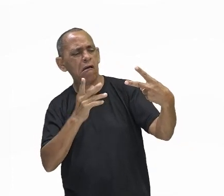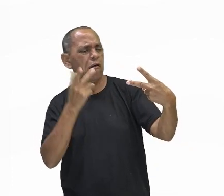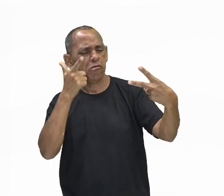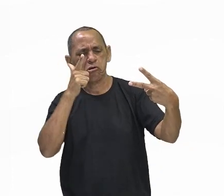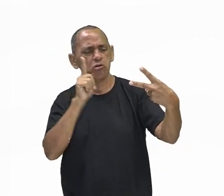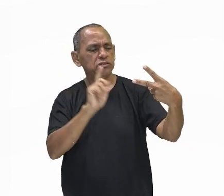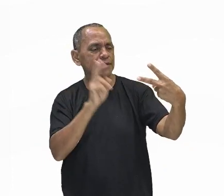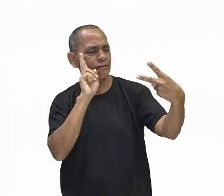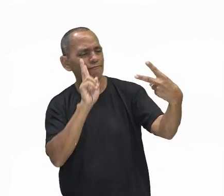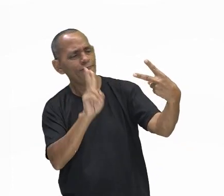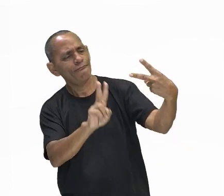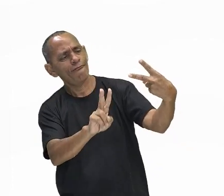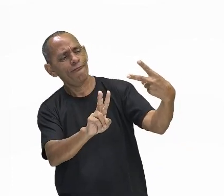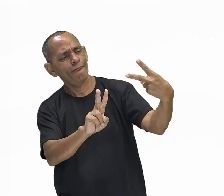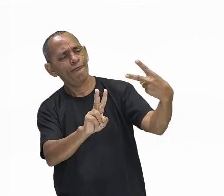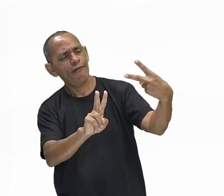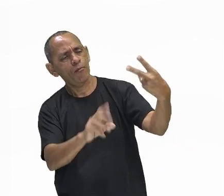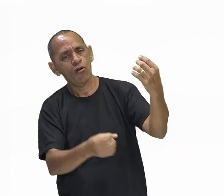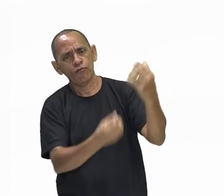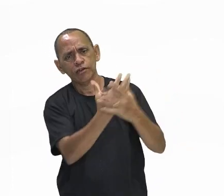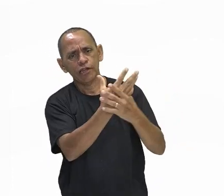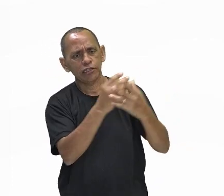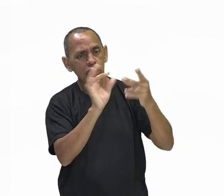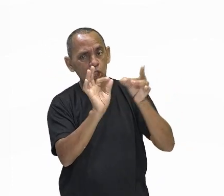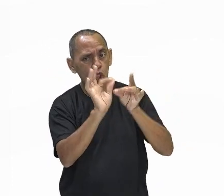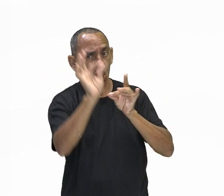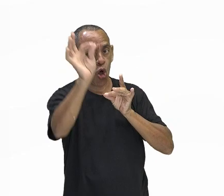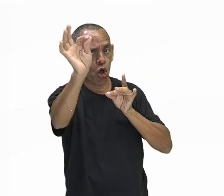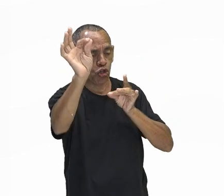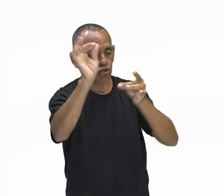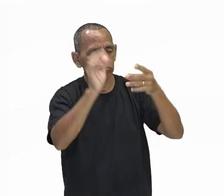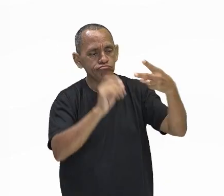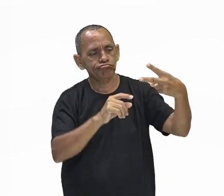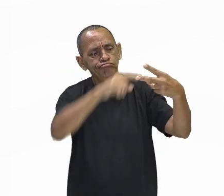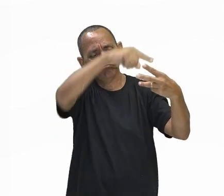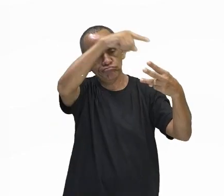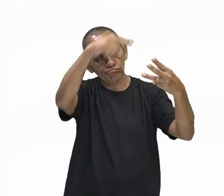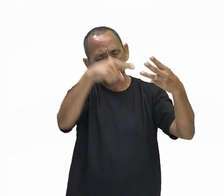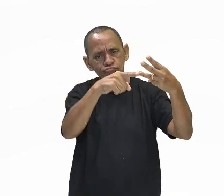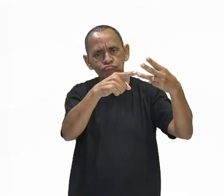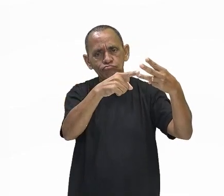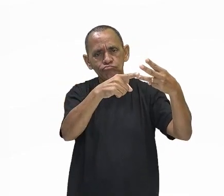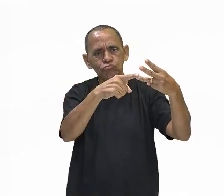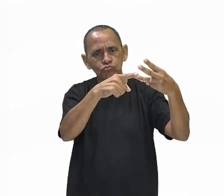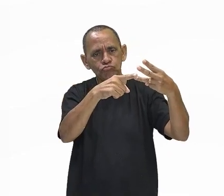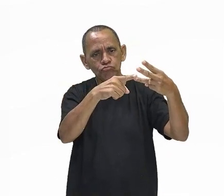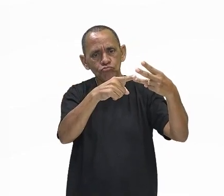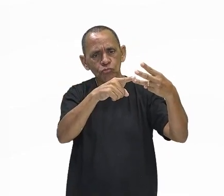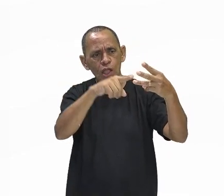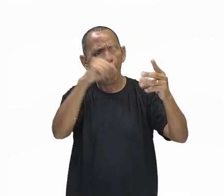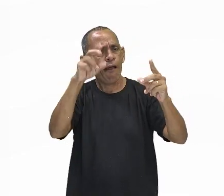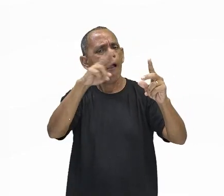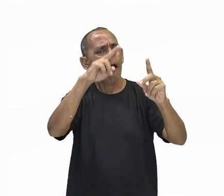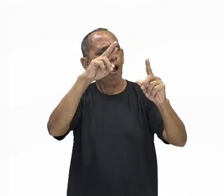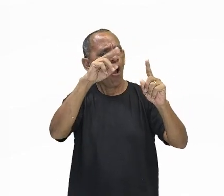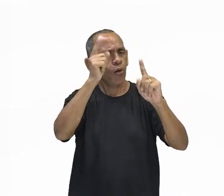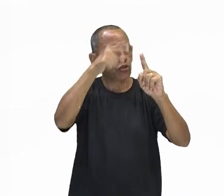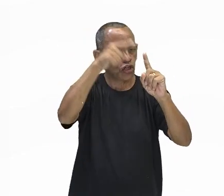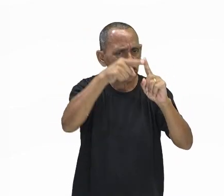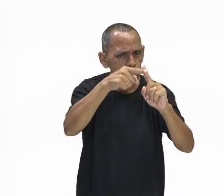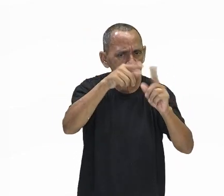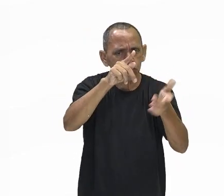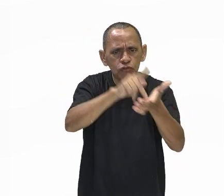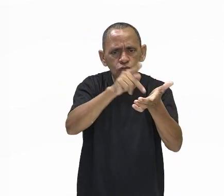lá no infinito, tá certo? E nós temos aí o real objetivo de uma lente convergente, que é uma imagem